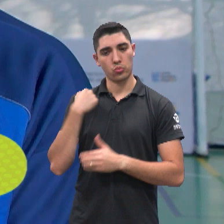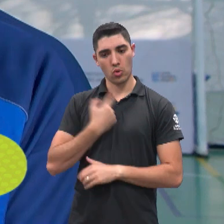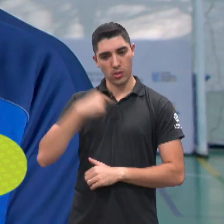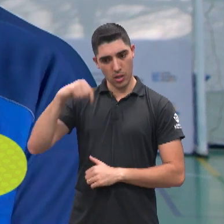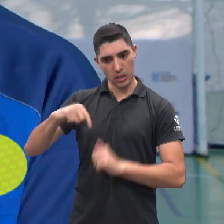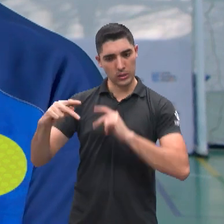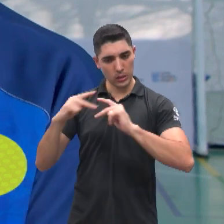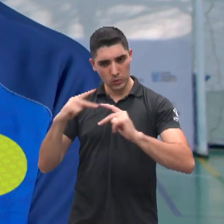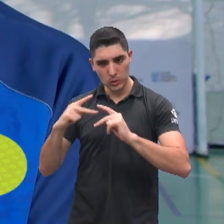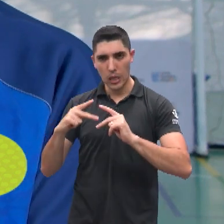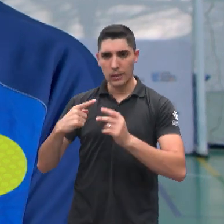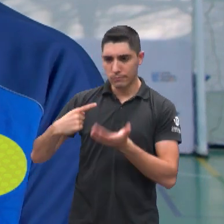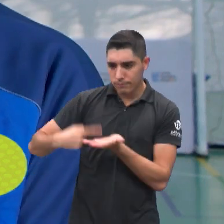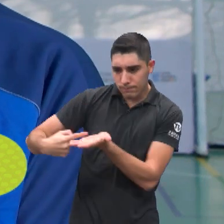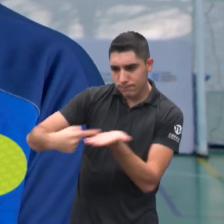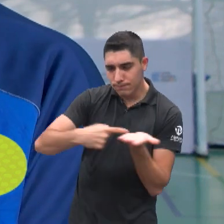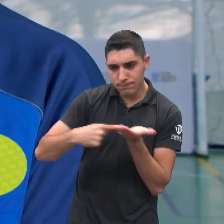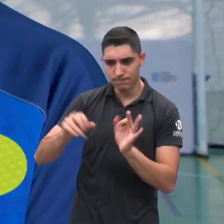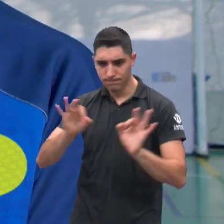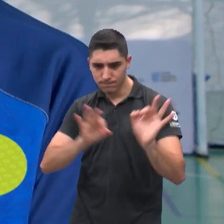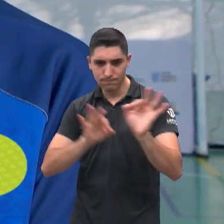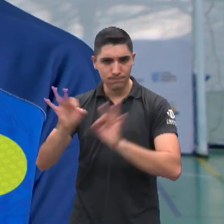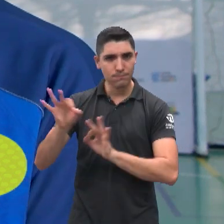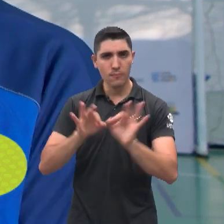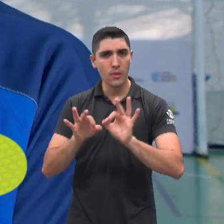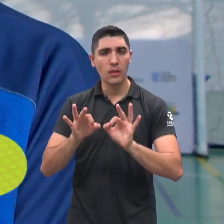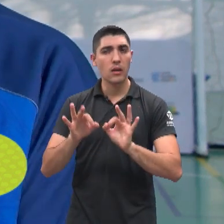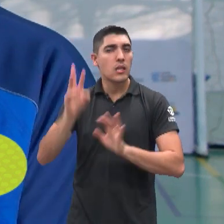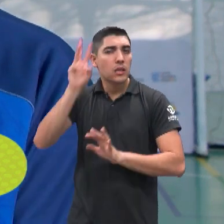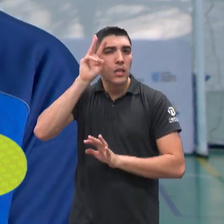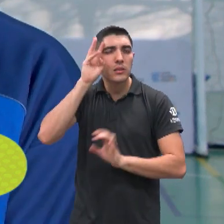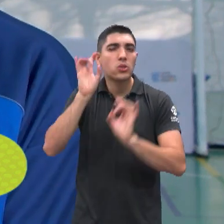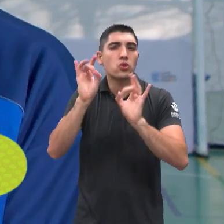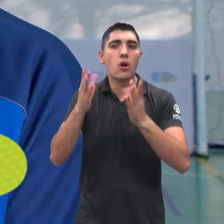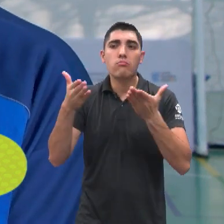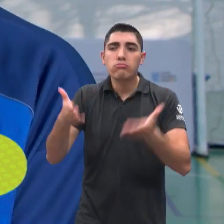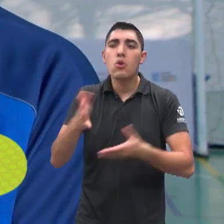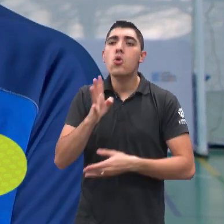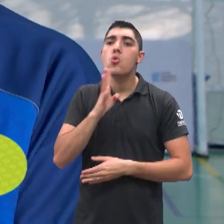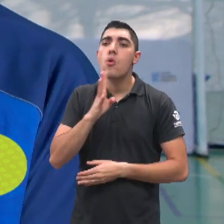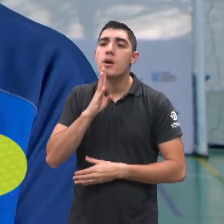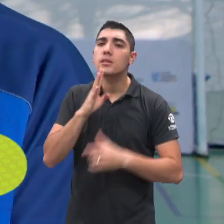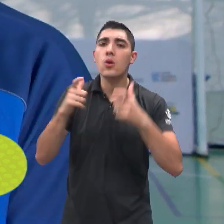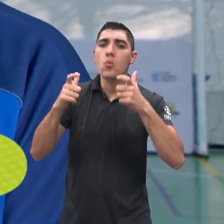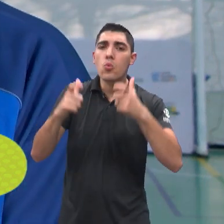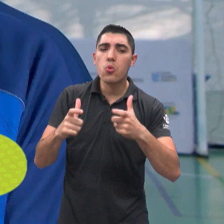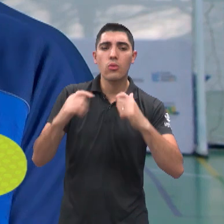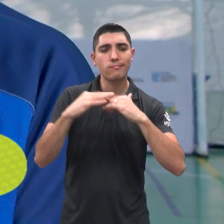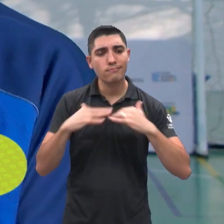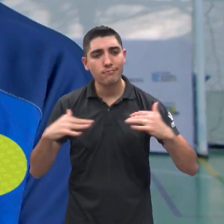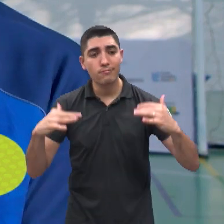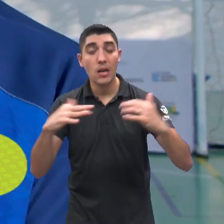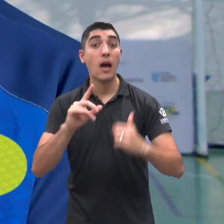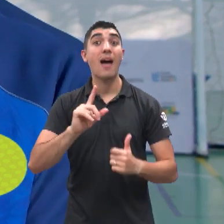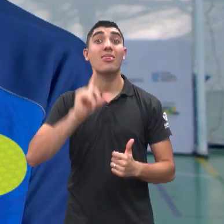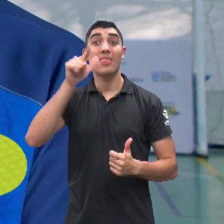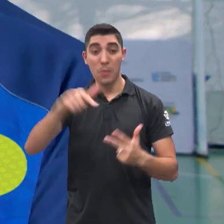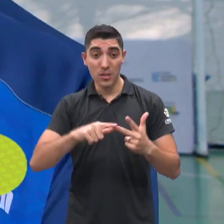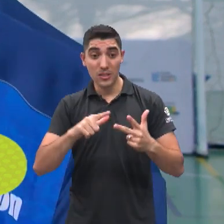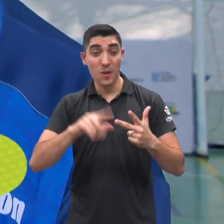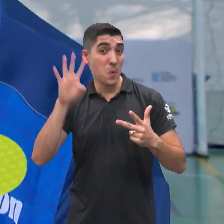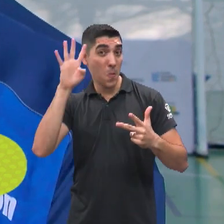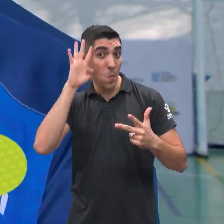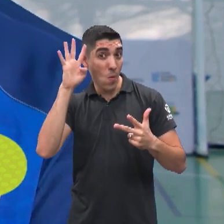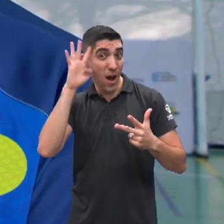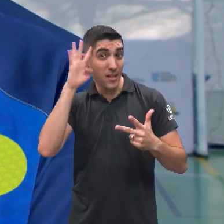um período mais de ajuste na questão de fuso horário, né? Porque logo na quarta-feira pela manhã,